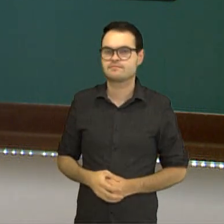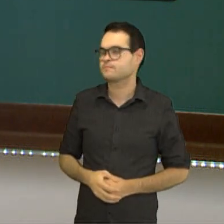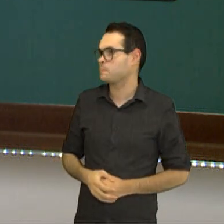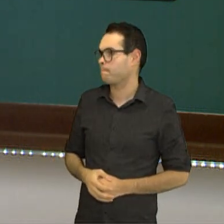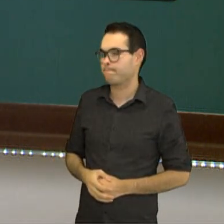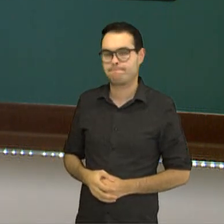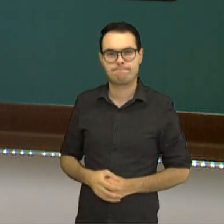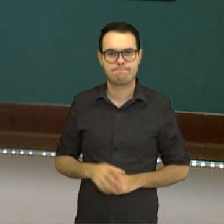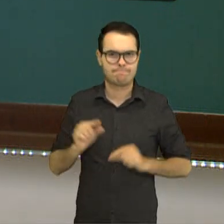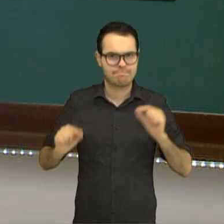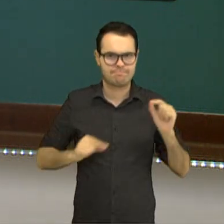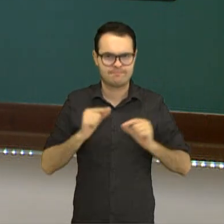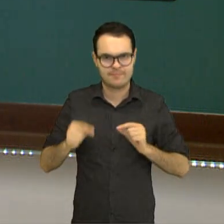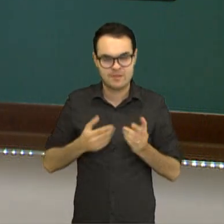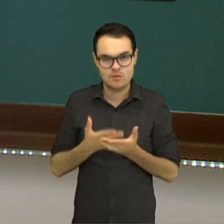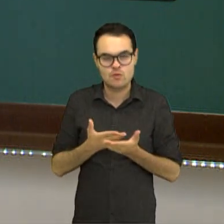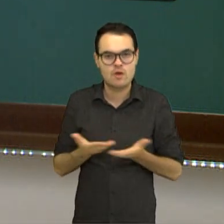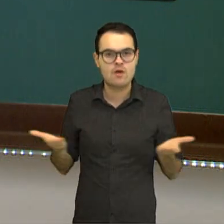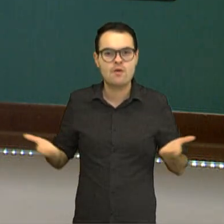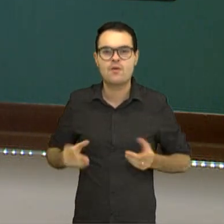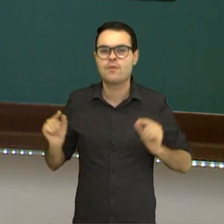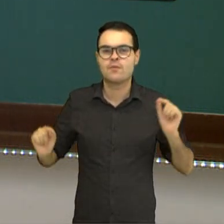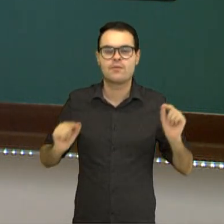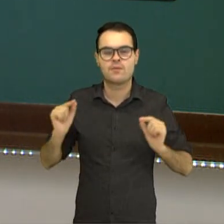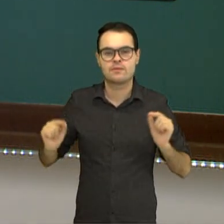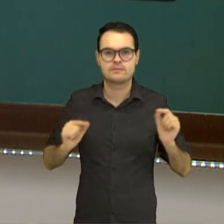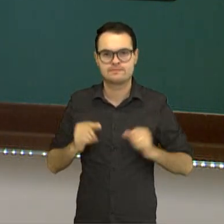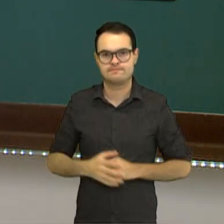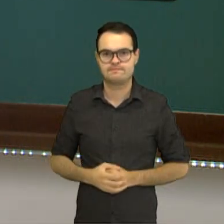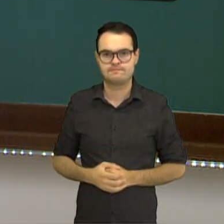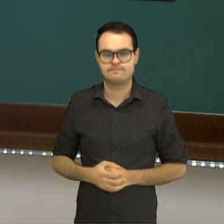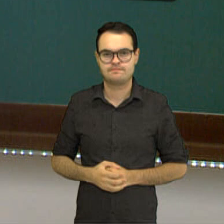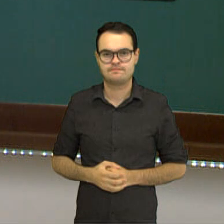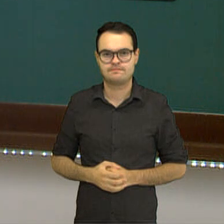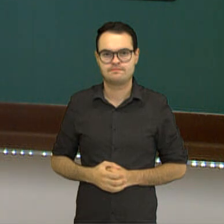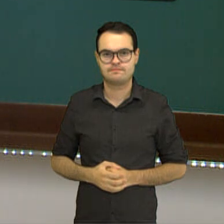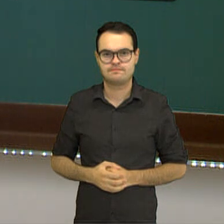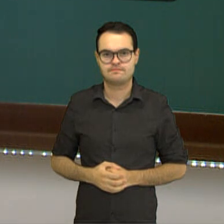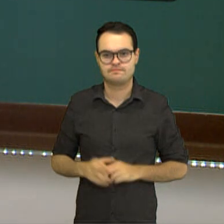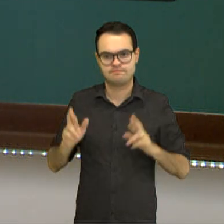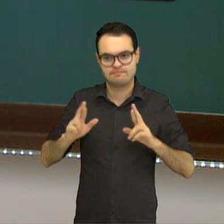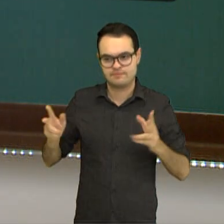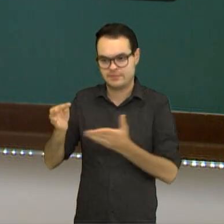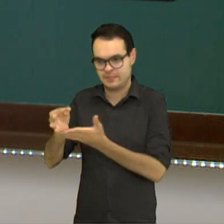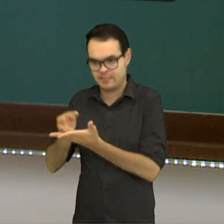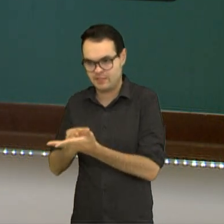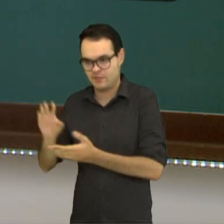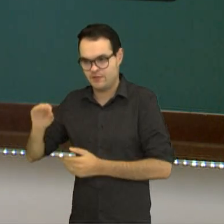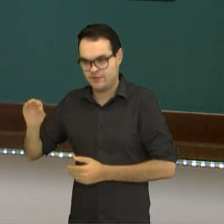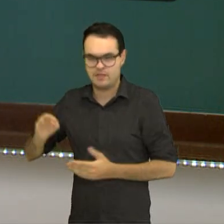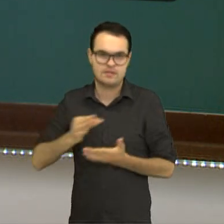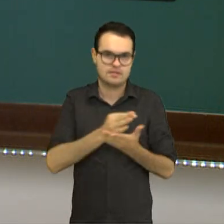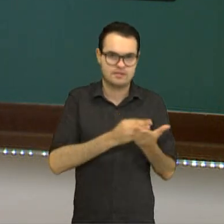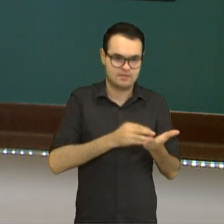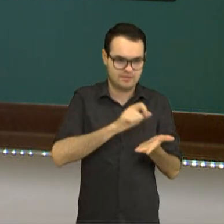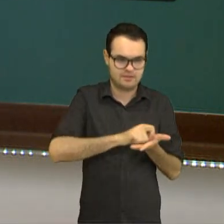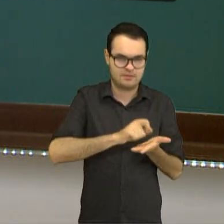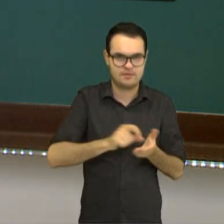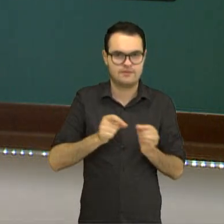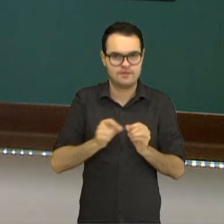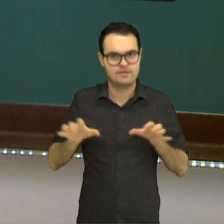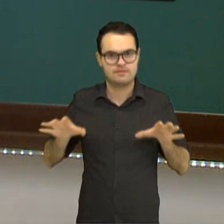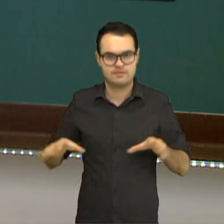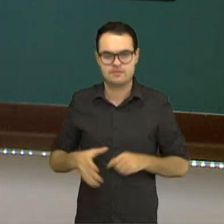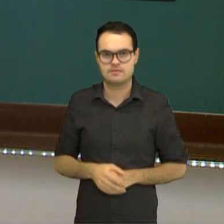o que nós estudamos hoje? What did we study today? Diferenciar texto falado e texto escrito. Fizemos isso,